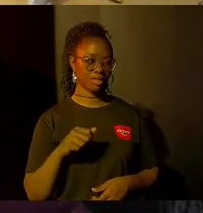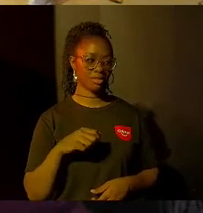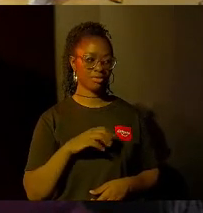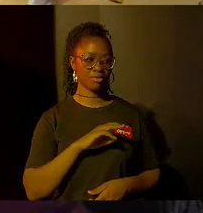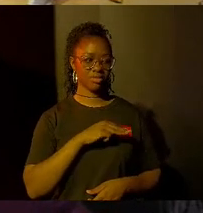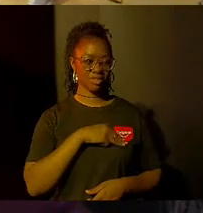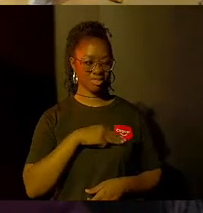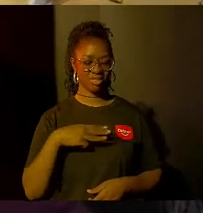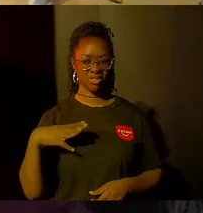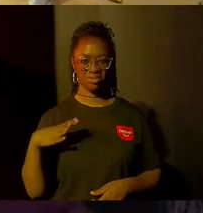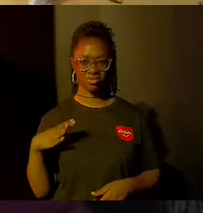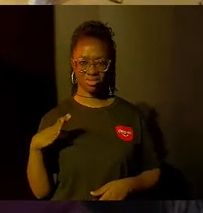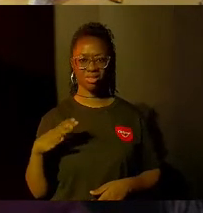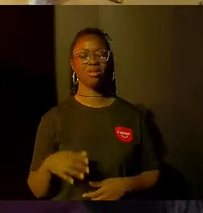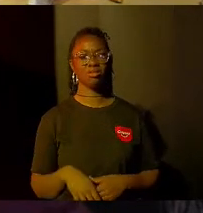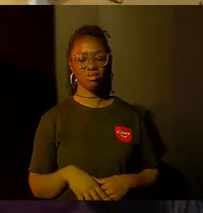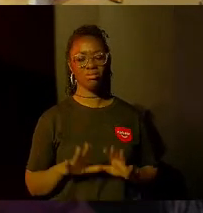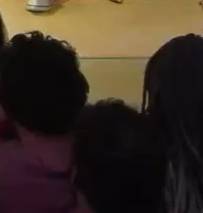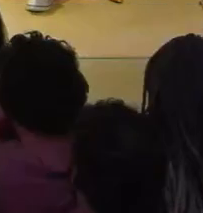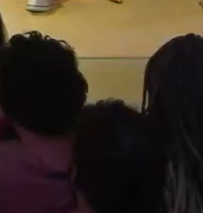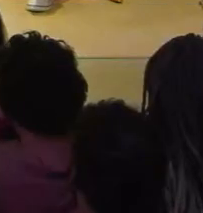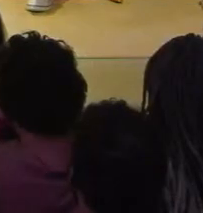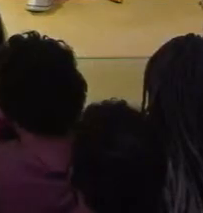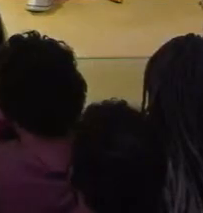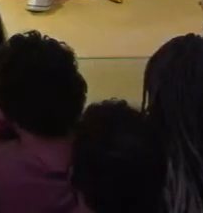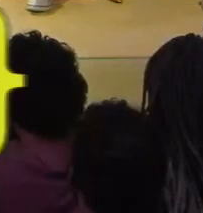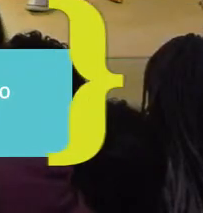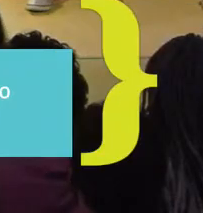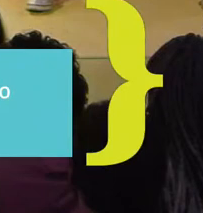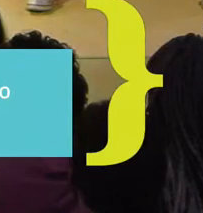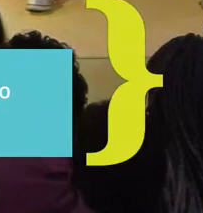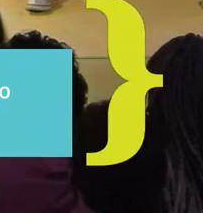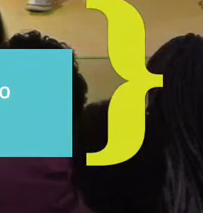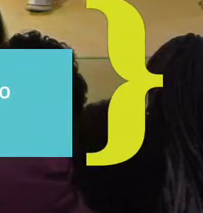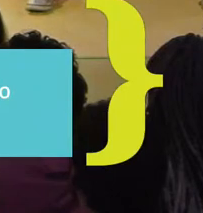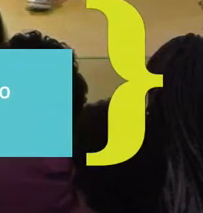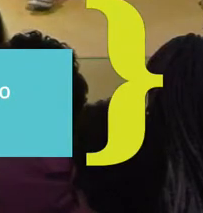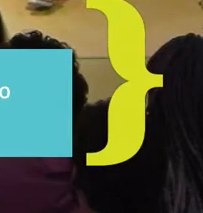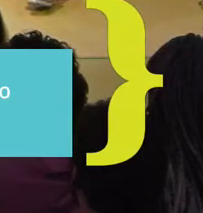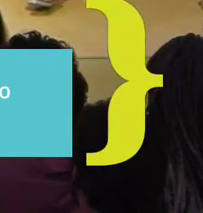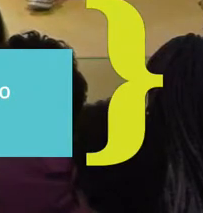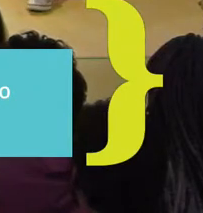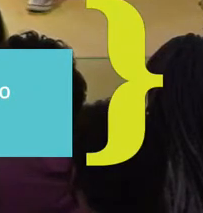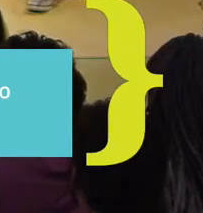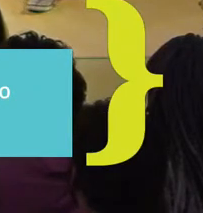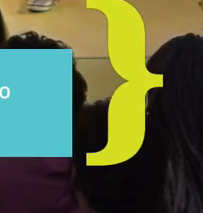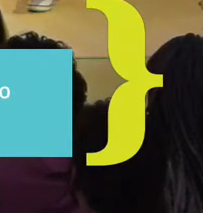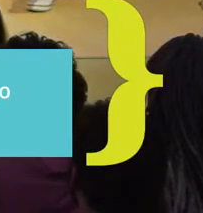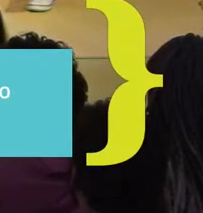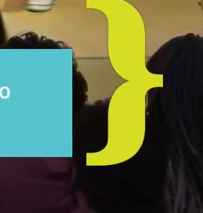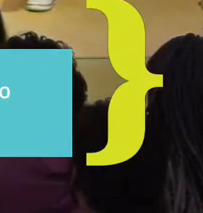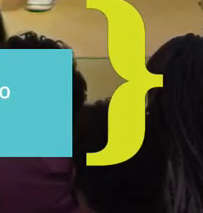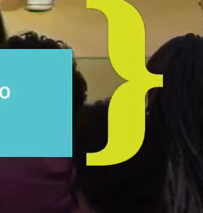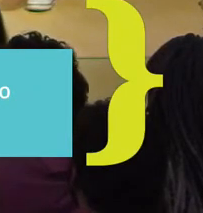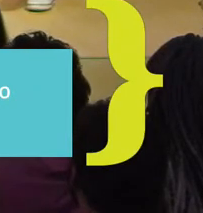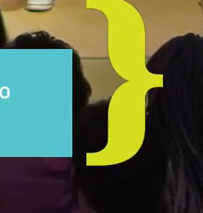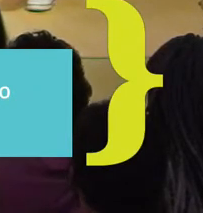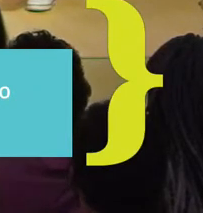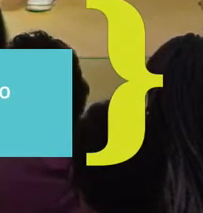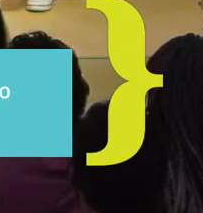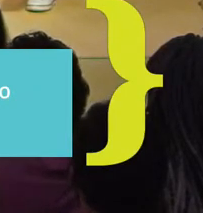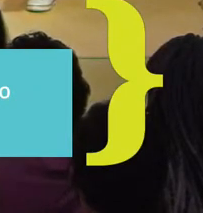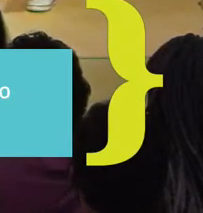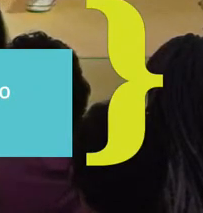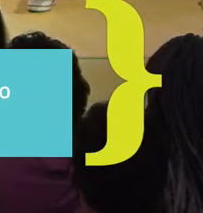Crivella nem foi tão grave né mas a gente lembrar o que se falava dos gays naquela época é quase